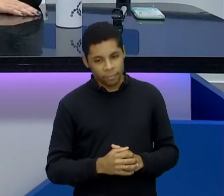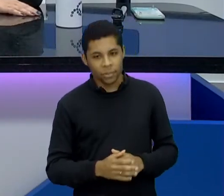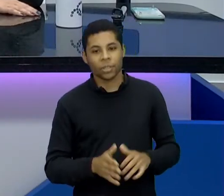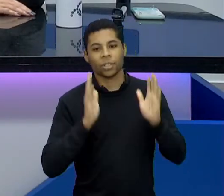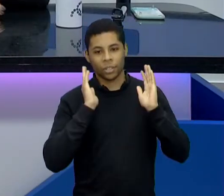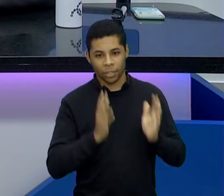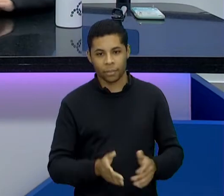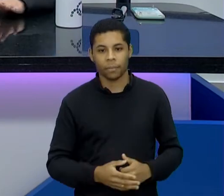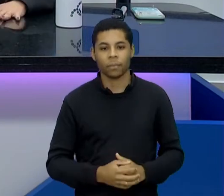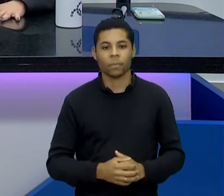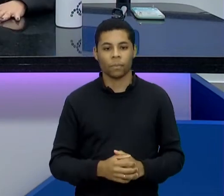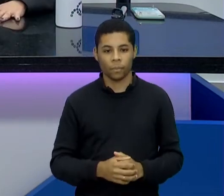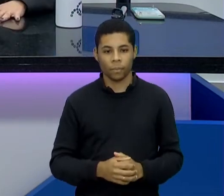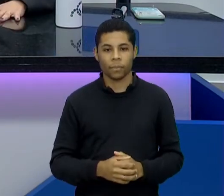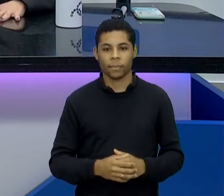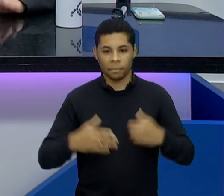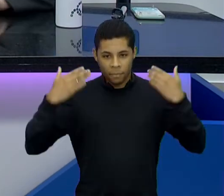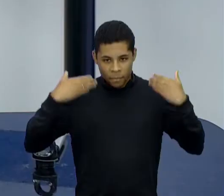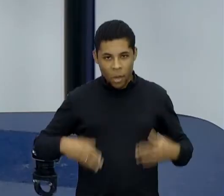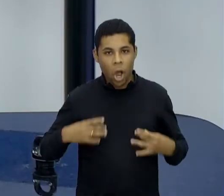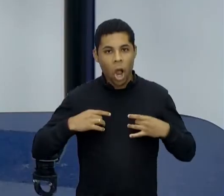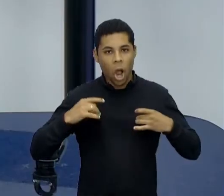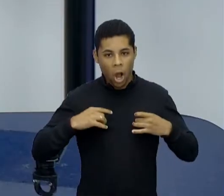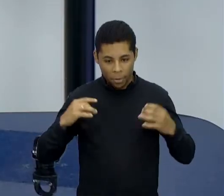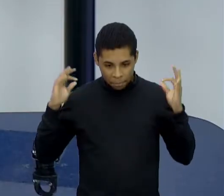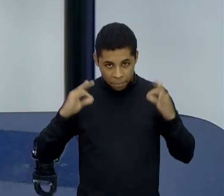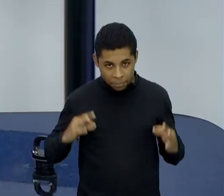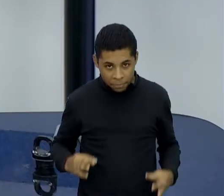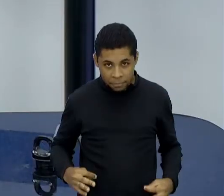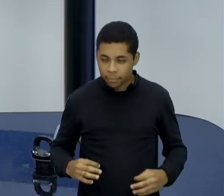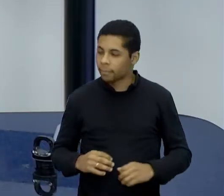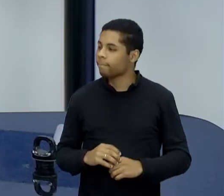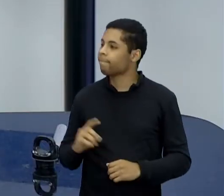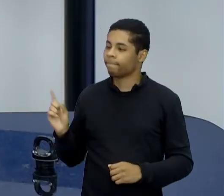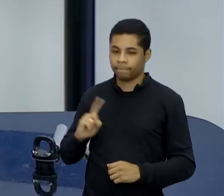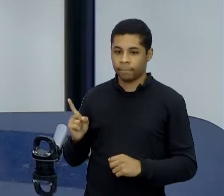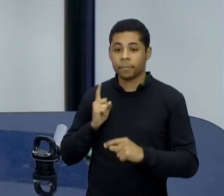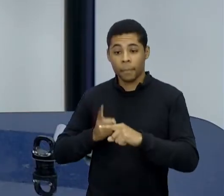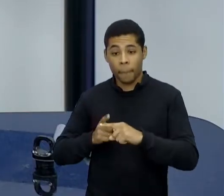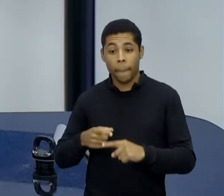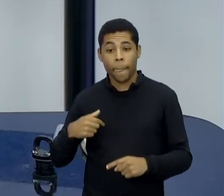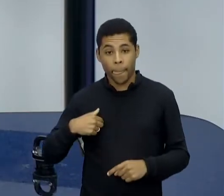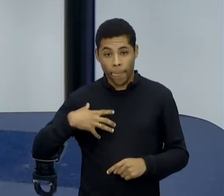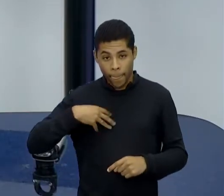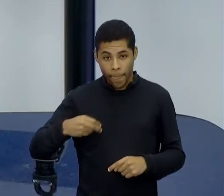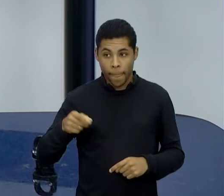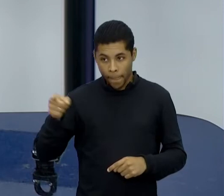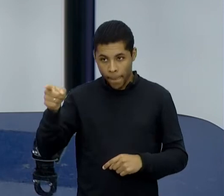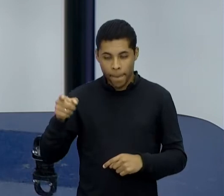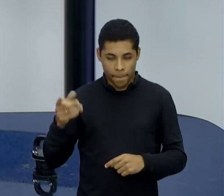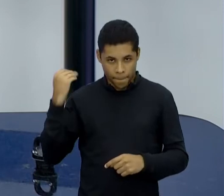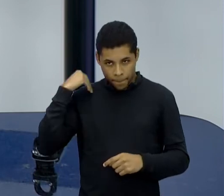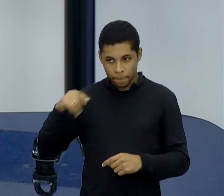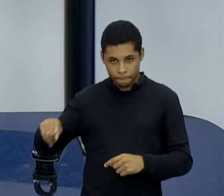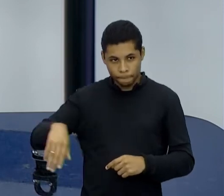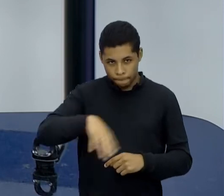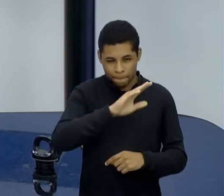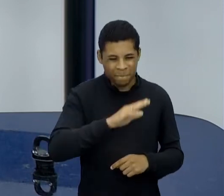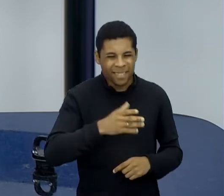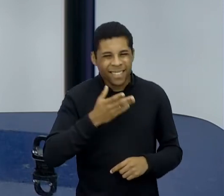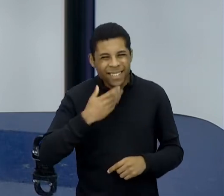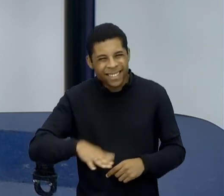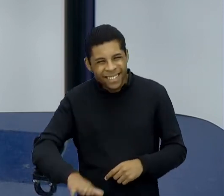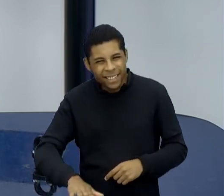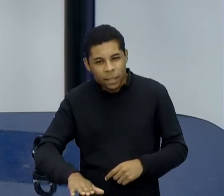joguei capoeira. Toda paramentada? Não, porque meus filhos, a escola que meus filhos estudavam na educação infantil, desde a